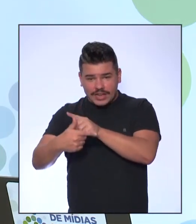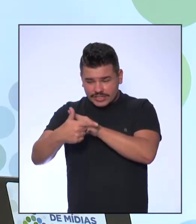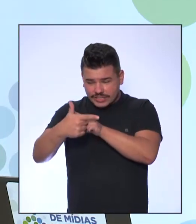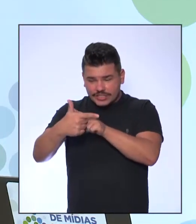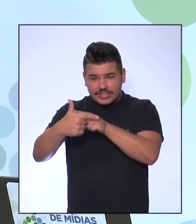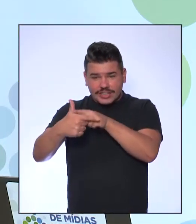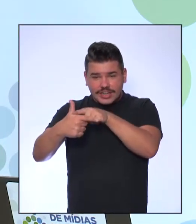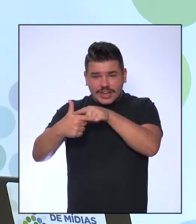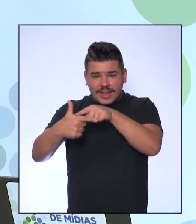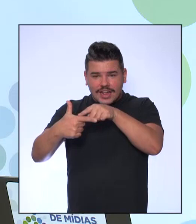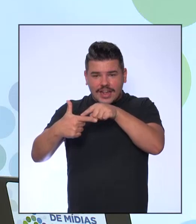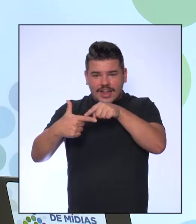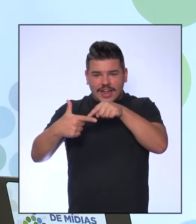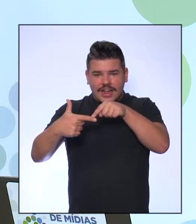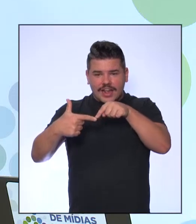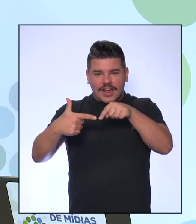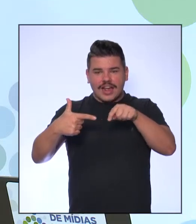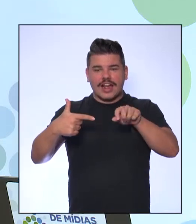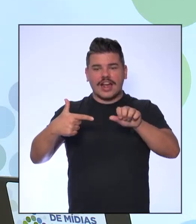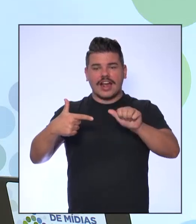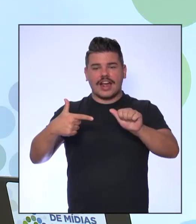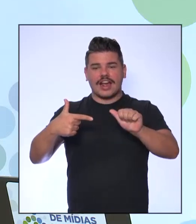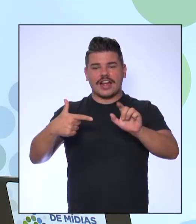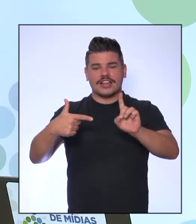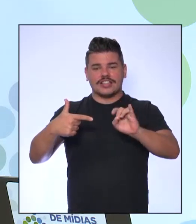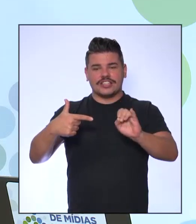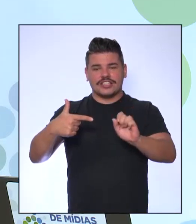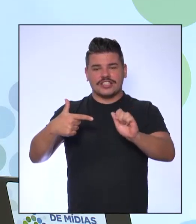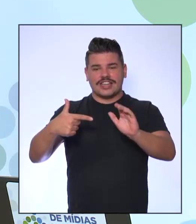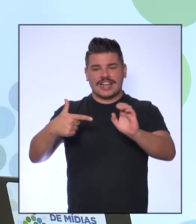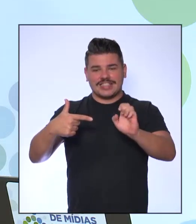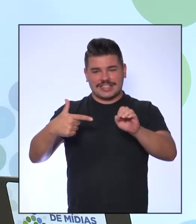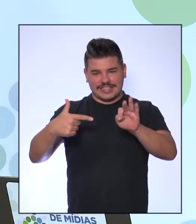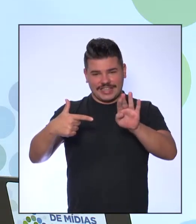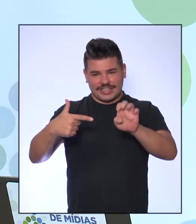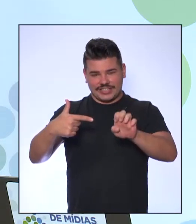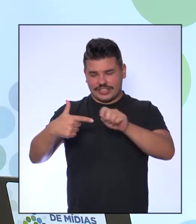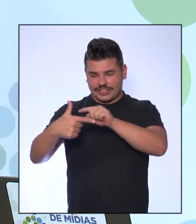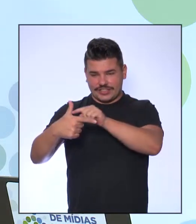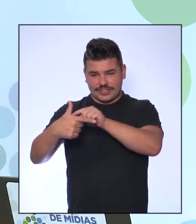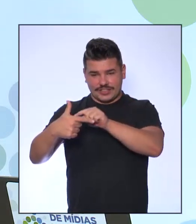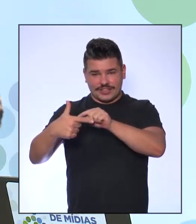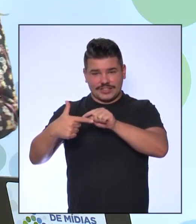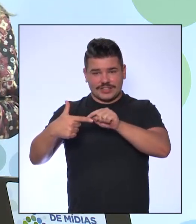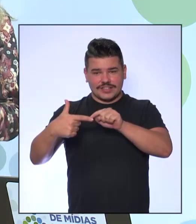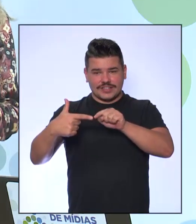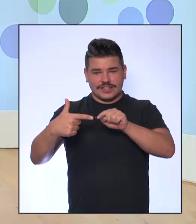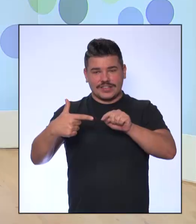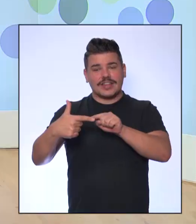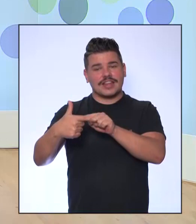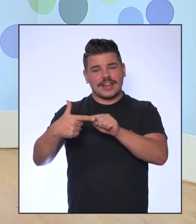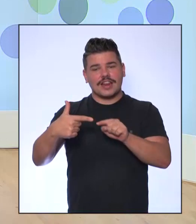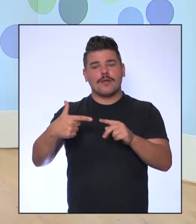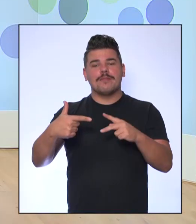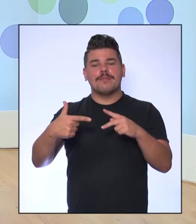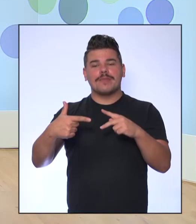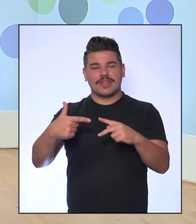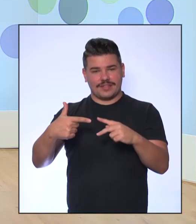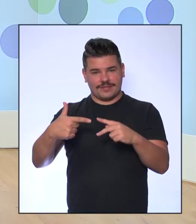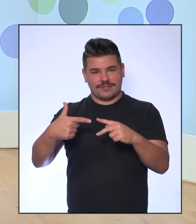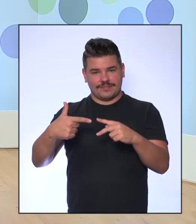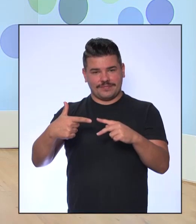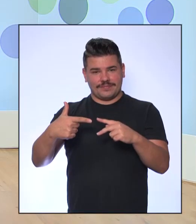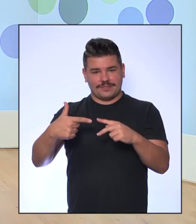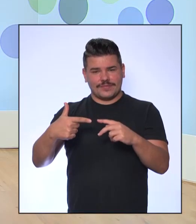adjacente ao alfa será essa medida aqui, que a gente está chamando de P. O